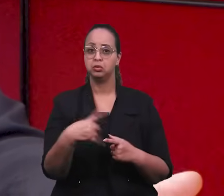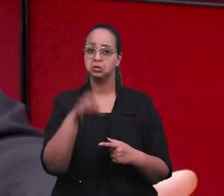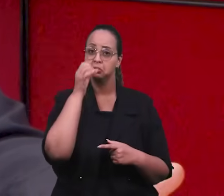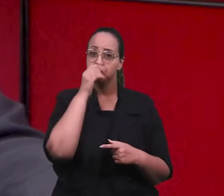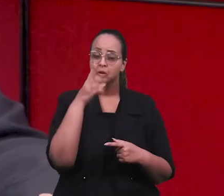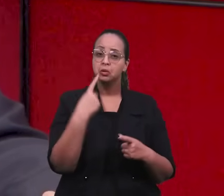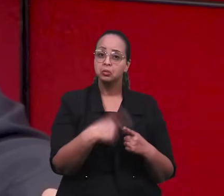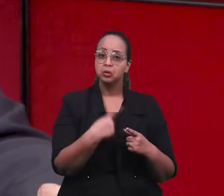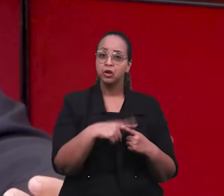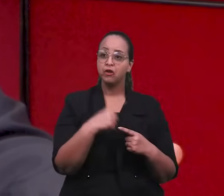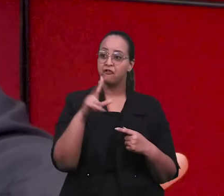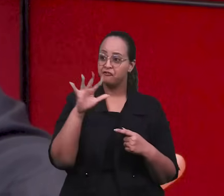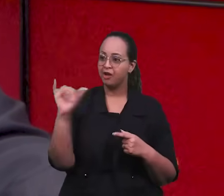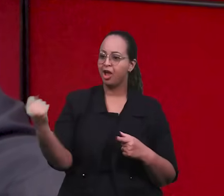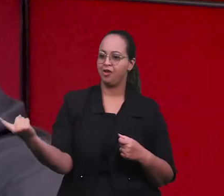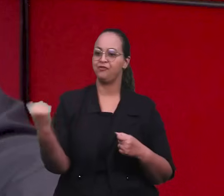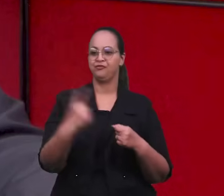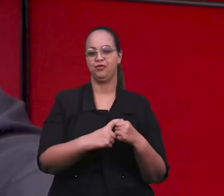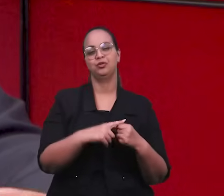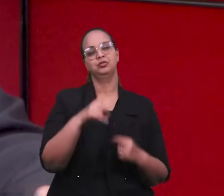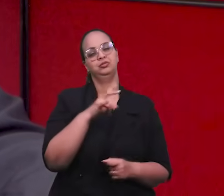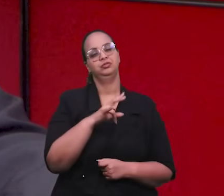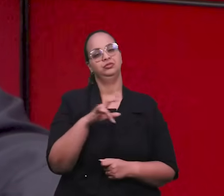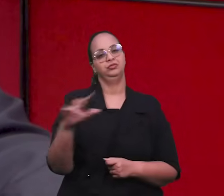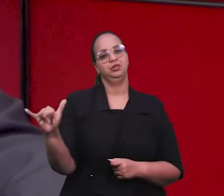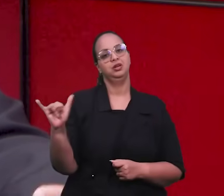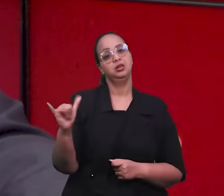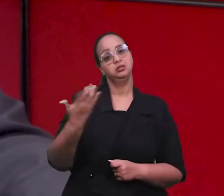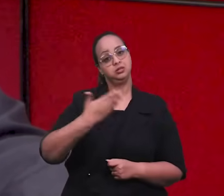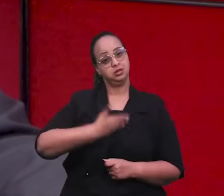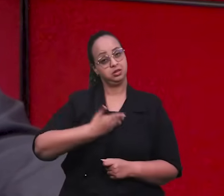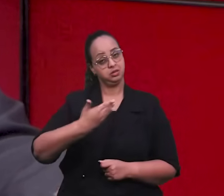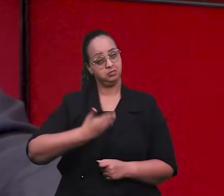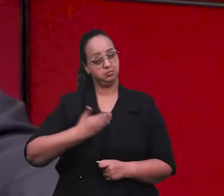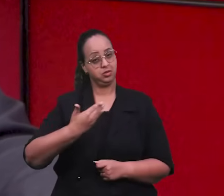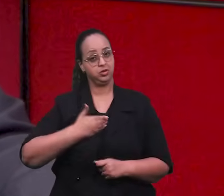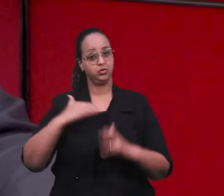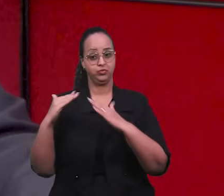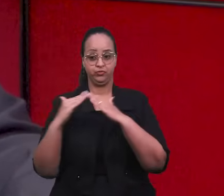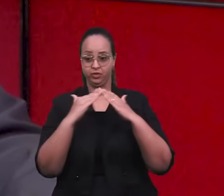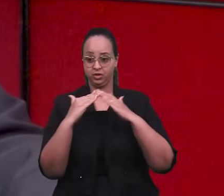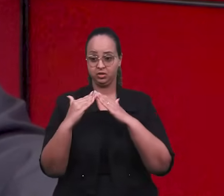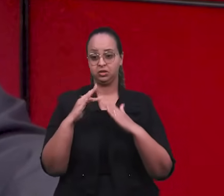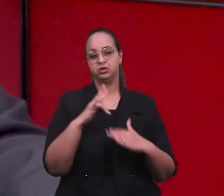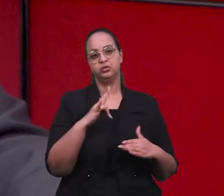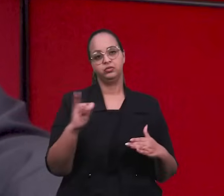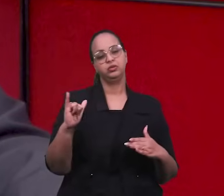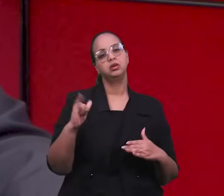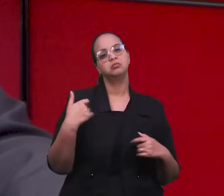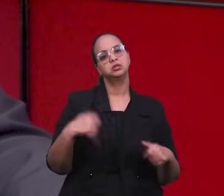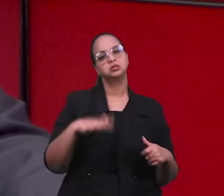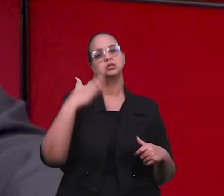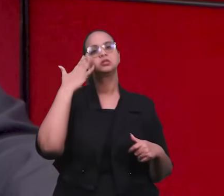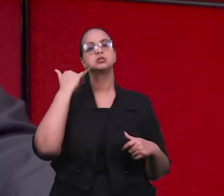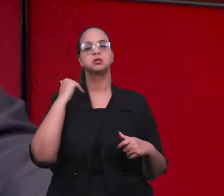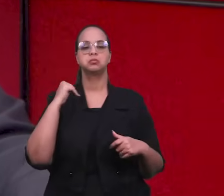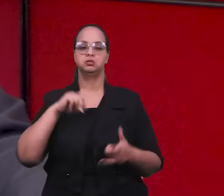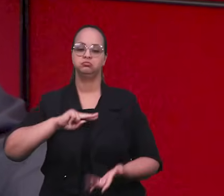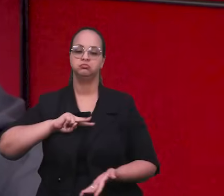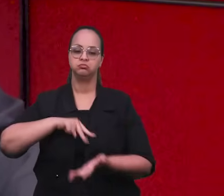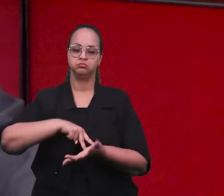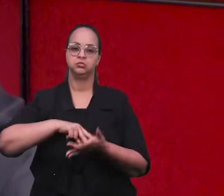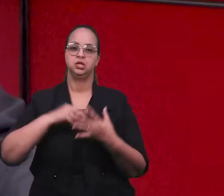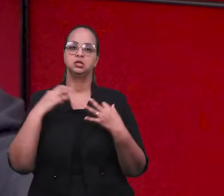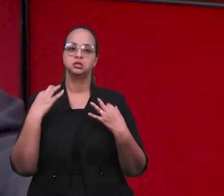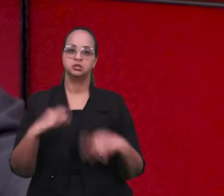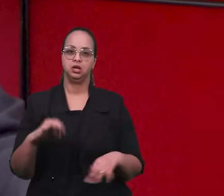retorno desse irmão, desse visitante, desse nosso amigo, desse nosso vizinho, enfim, Nós precisamos estar sempre na posição, né,